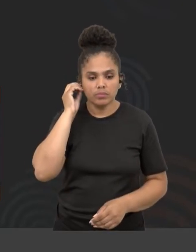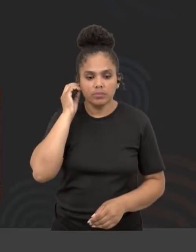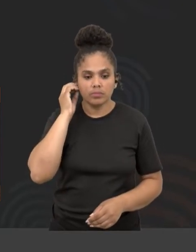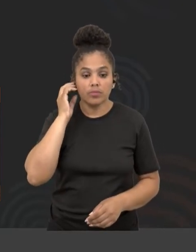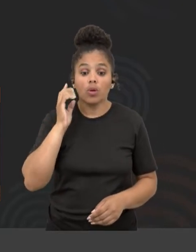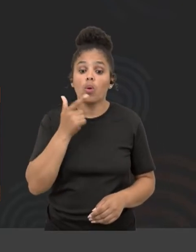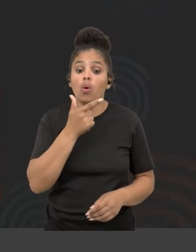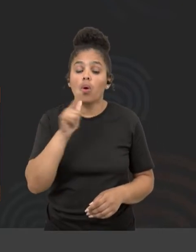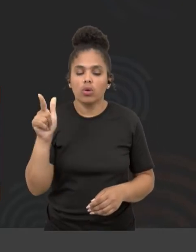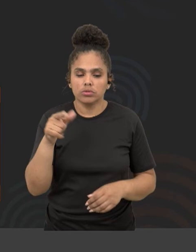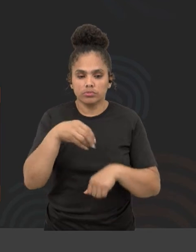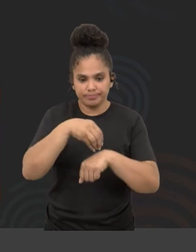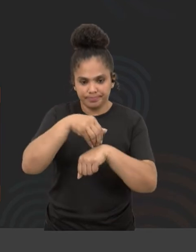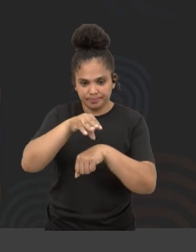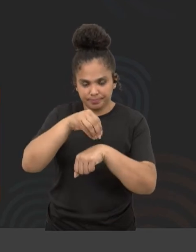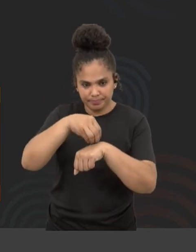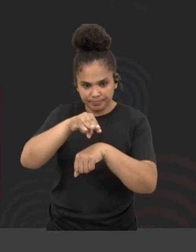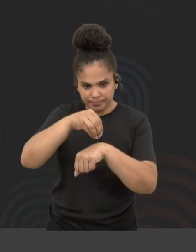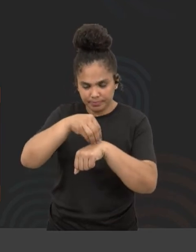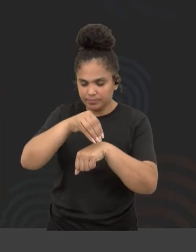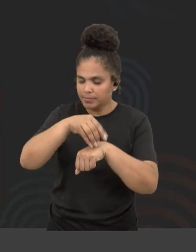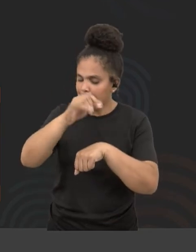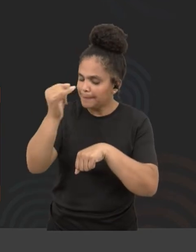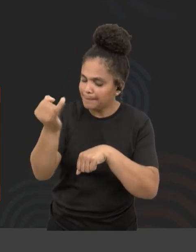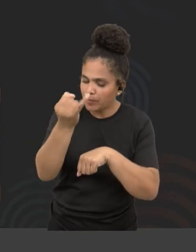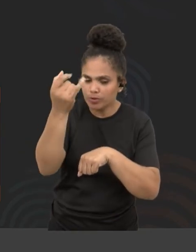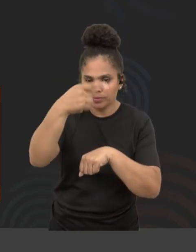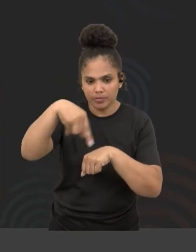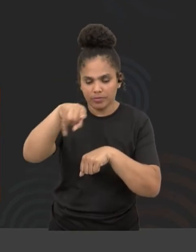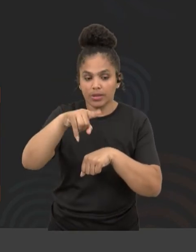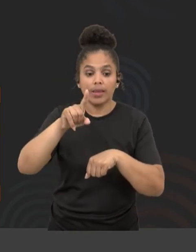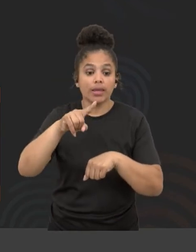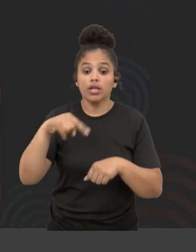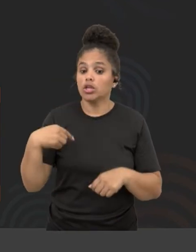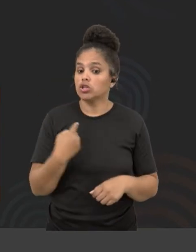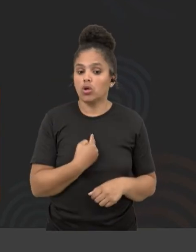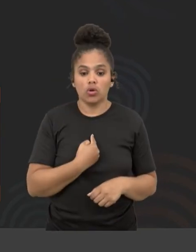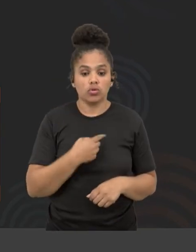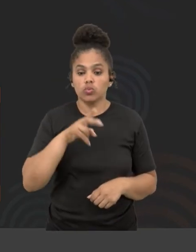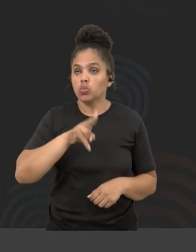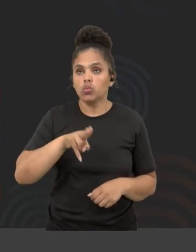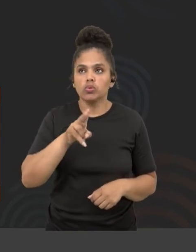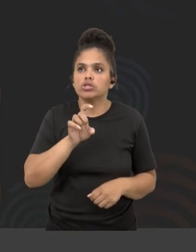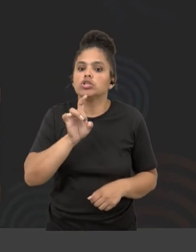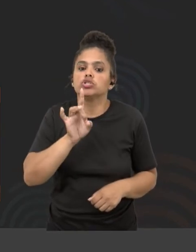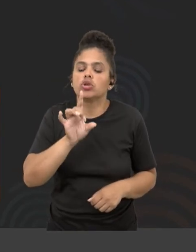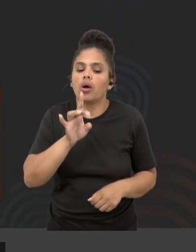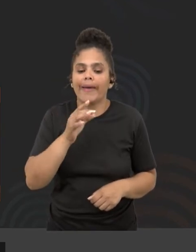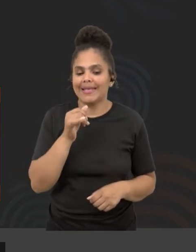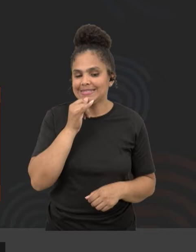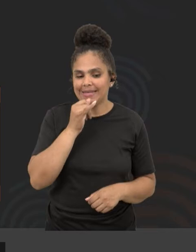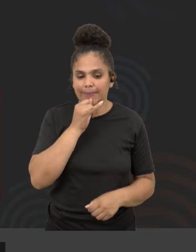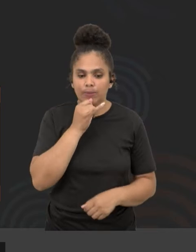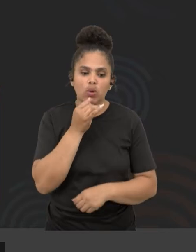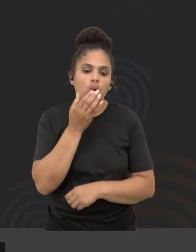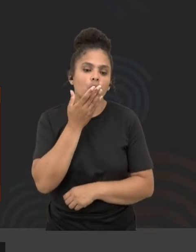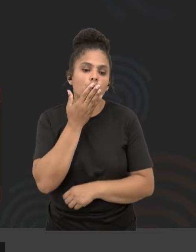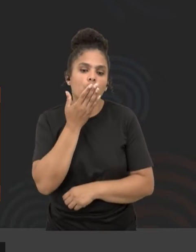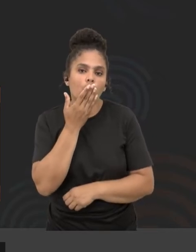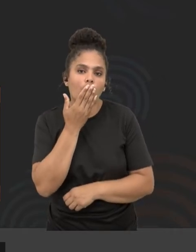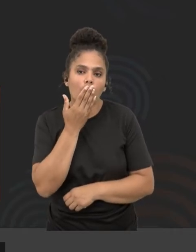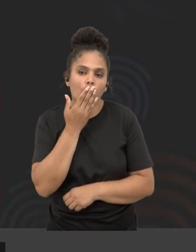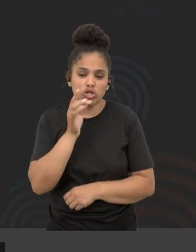Uma outra recomendação muito importante é que a gente não use apenas as cores para